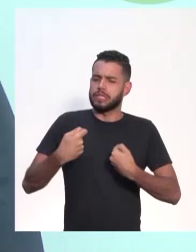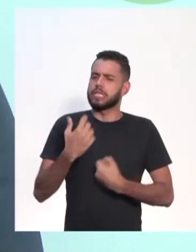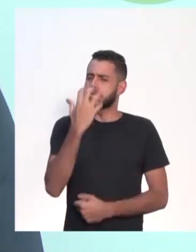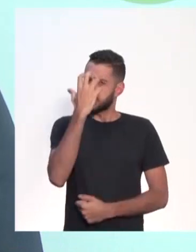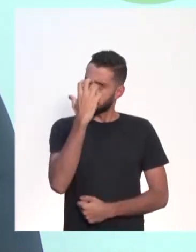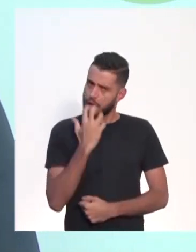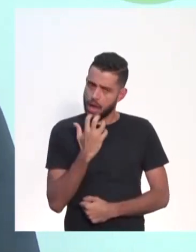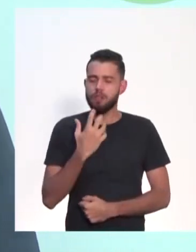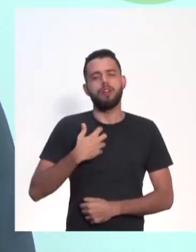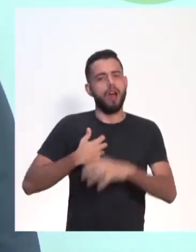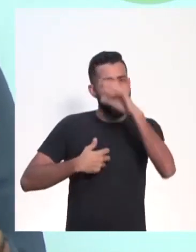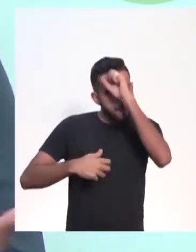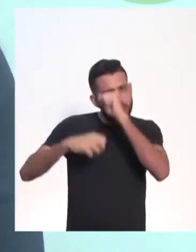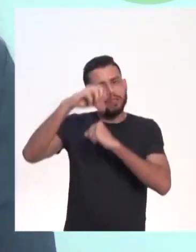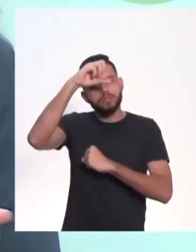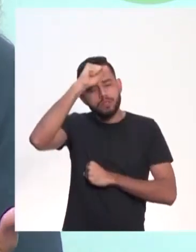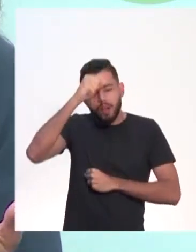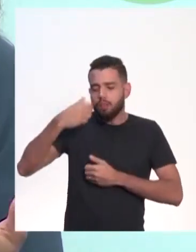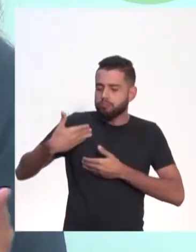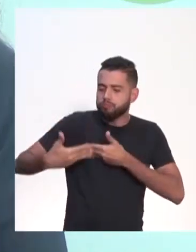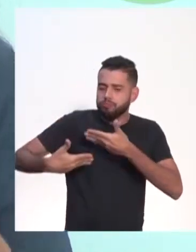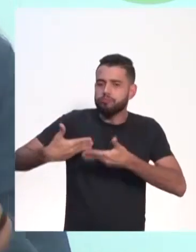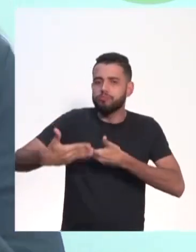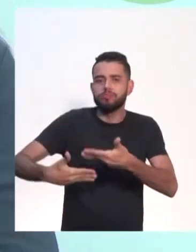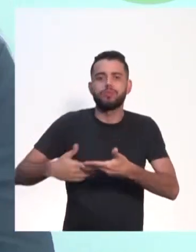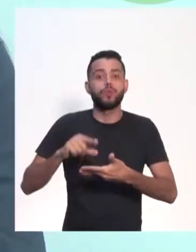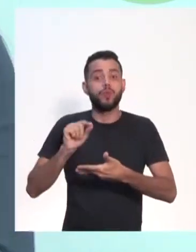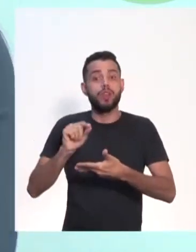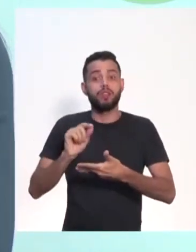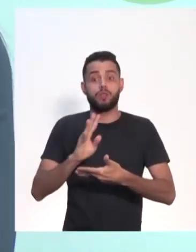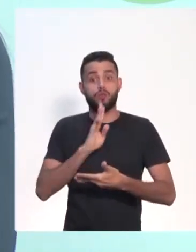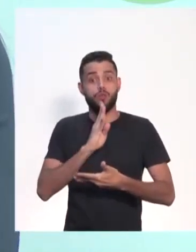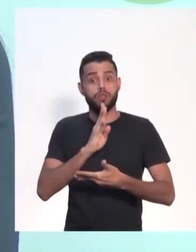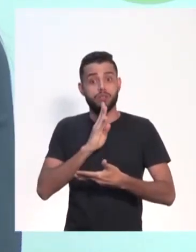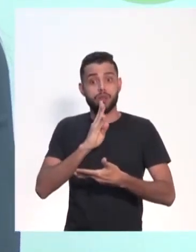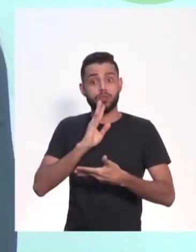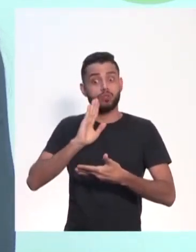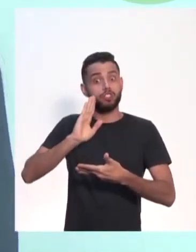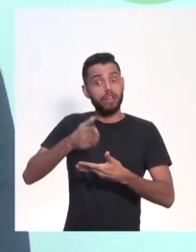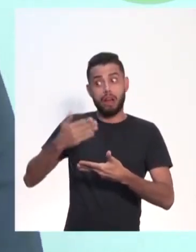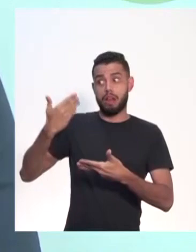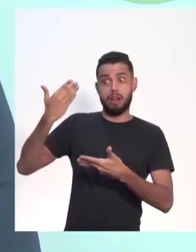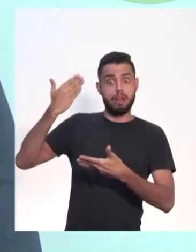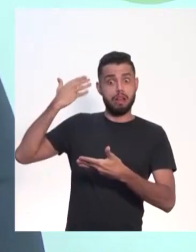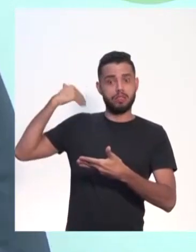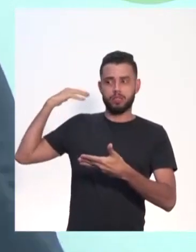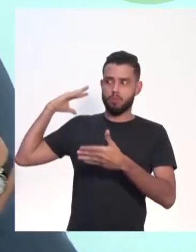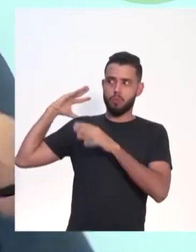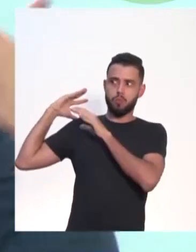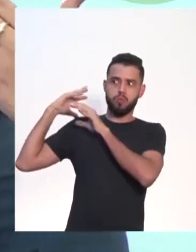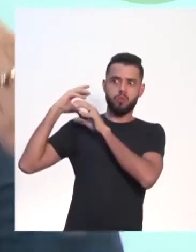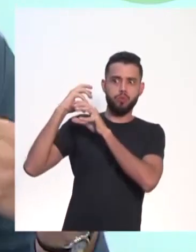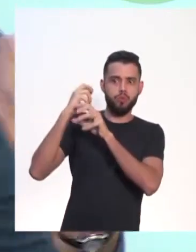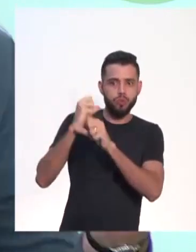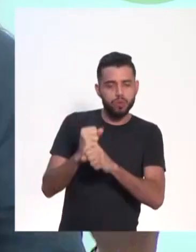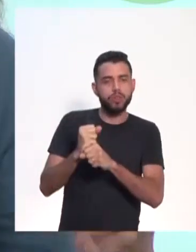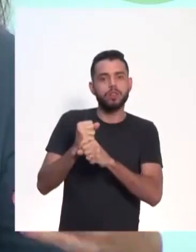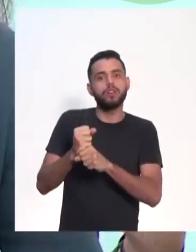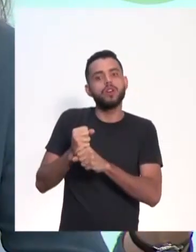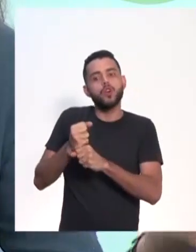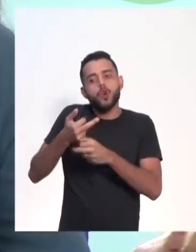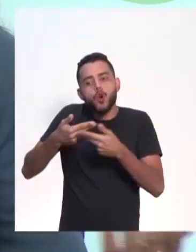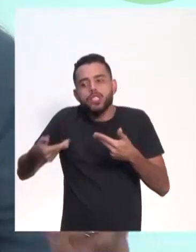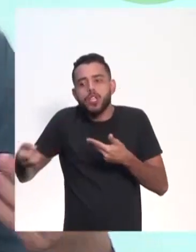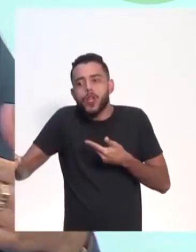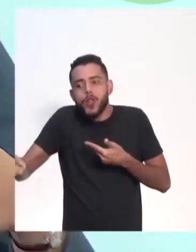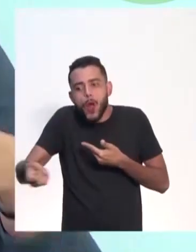envolve aprendizagem, em que a gente vai conectar conhecimentos anteriores que a gente já tem com coisas novas que a gente